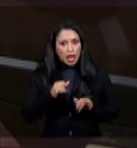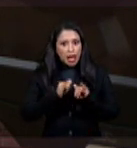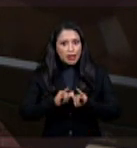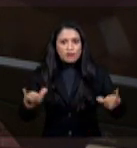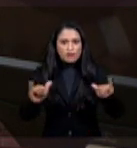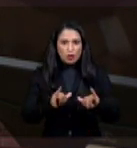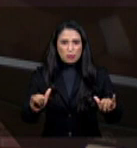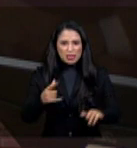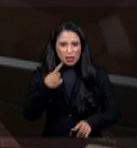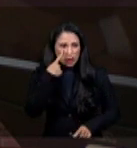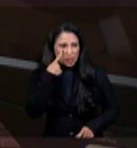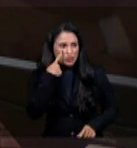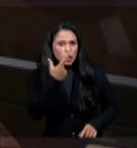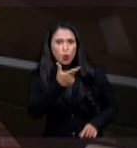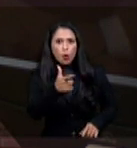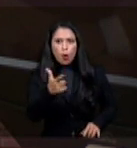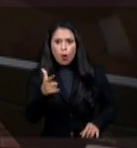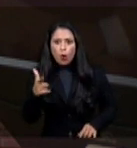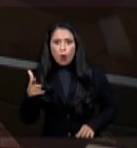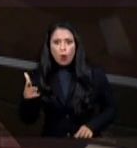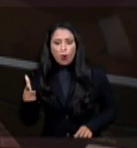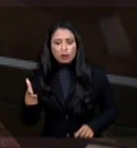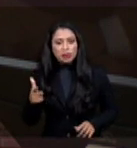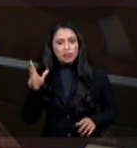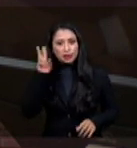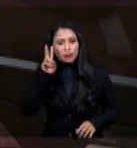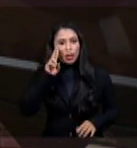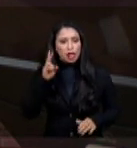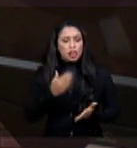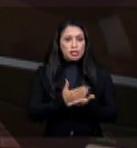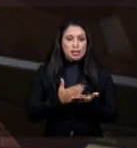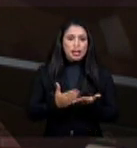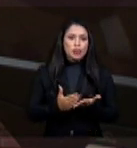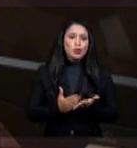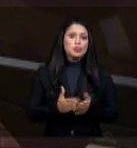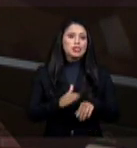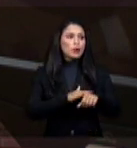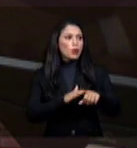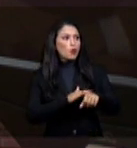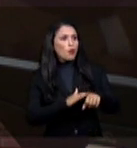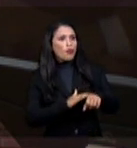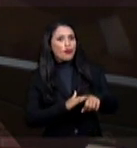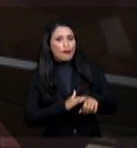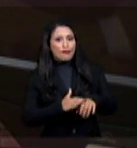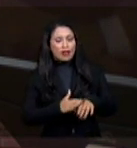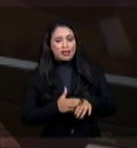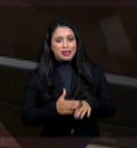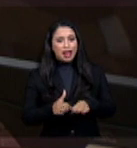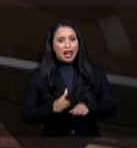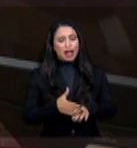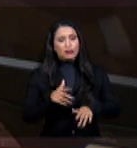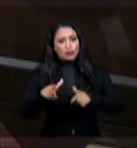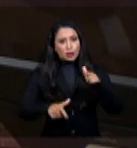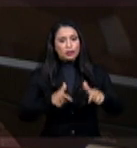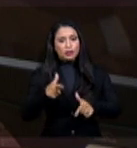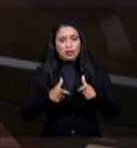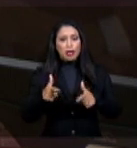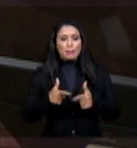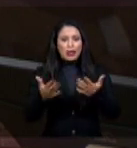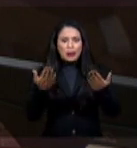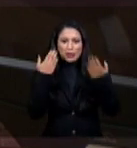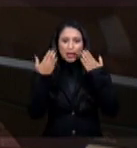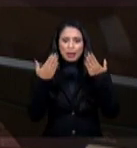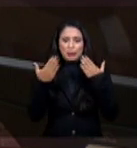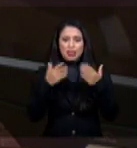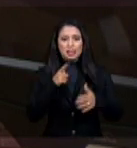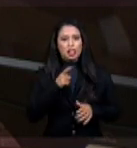elas viram outros casos, elas começaram a se abrir. Então, acaba sendo um trabalho terapêutico. Por isso é que eu digo, até a hashtag que eu fico